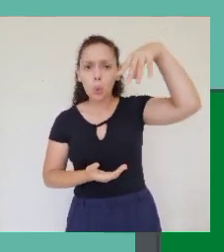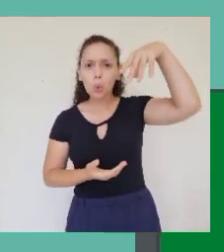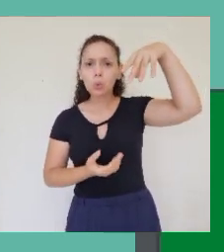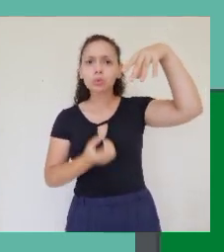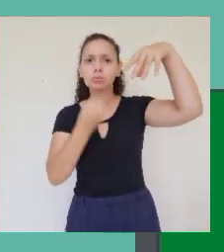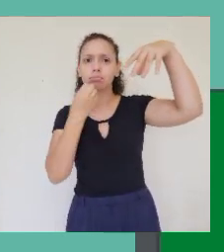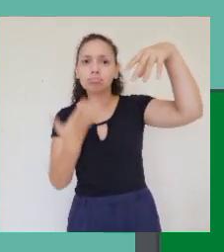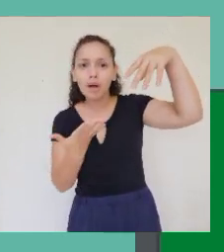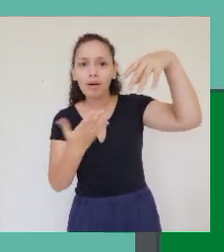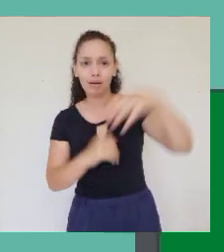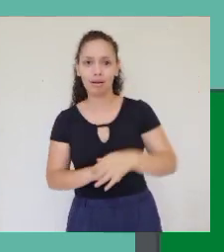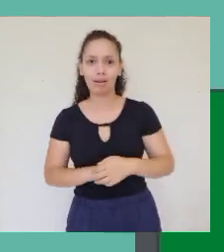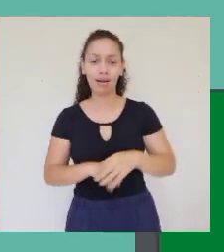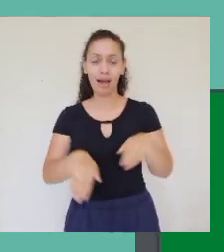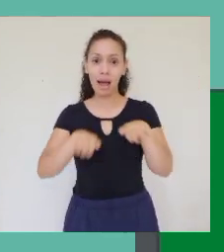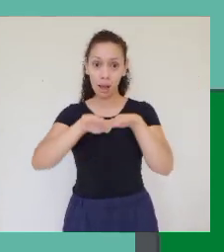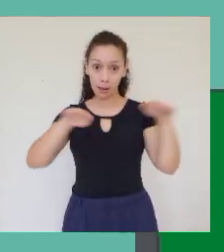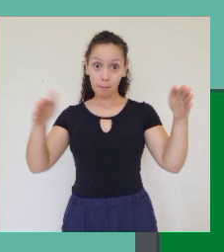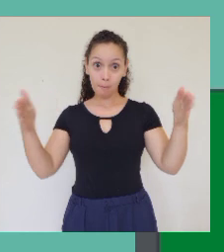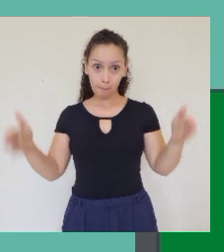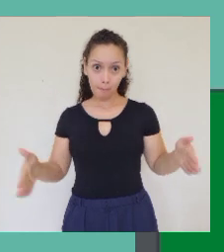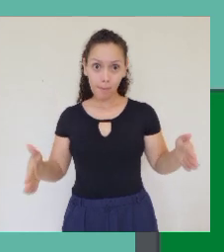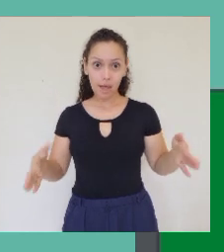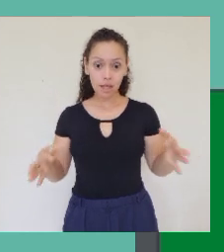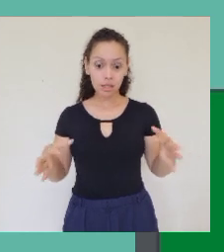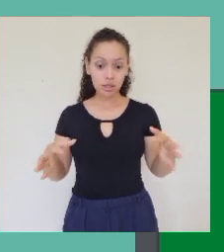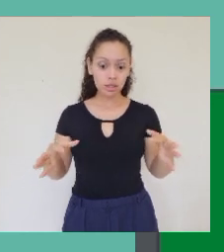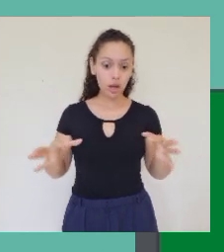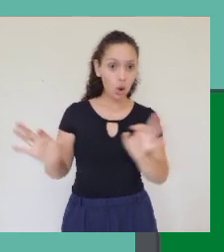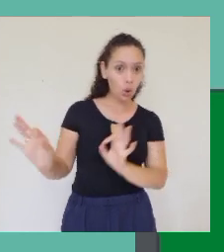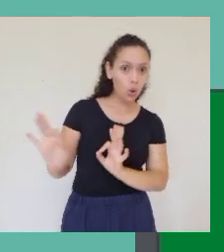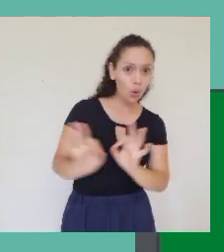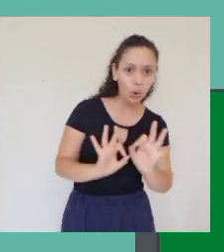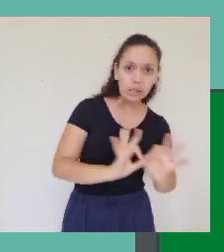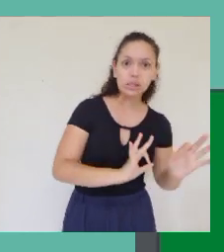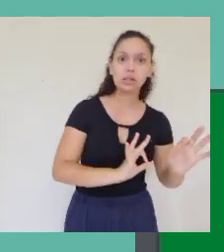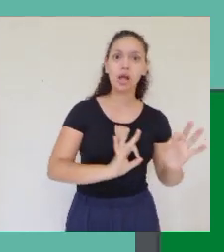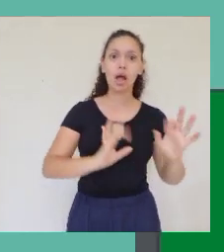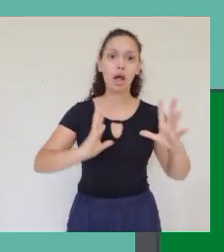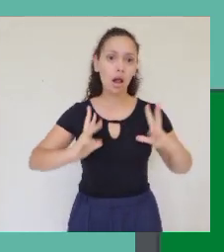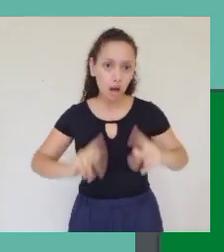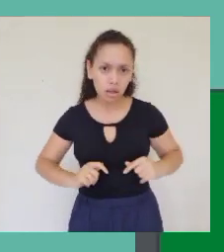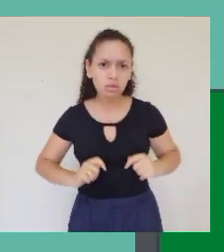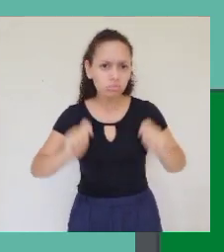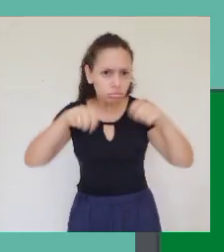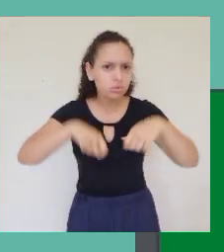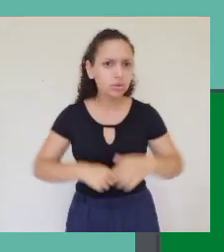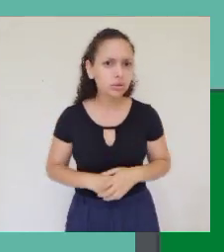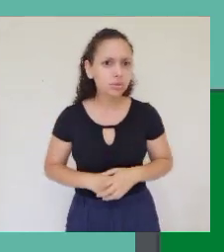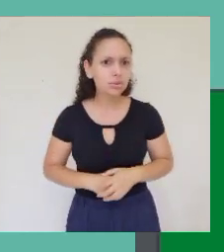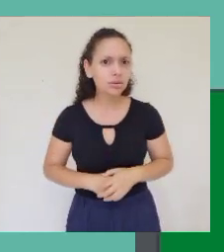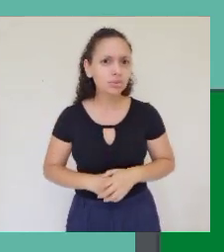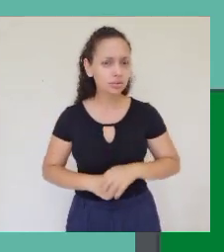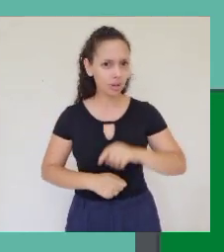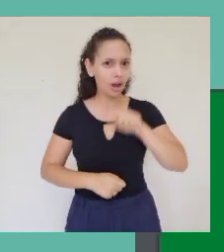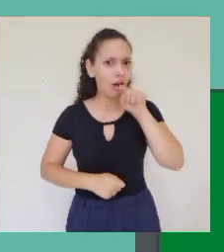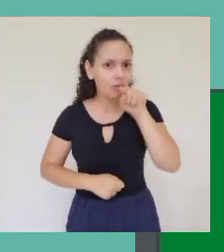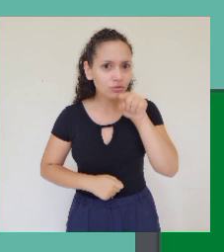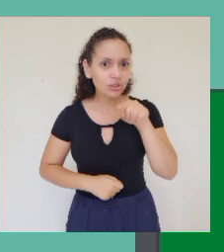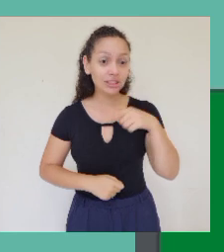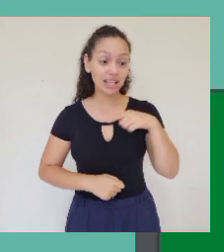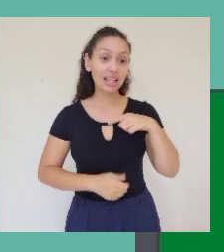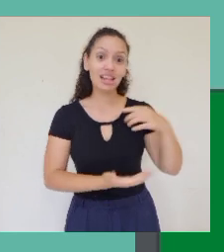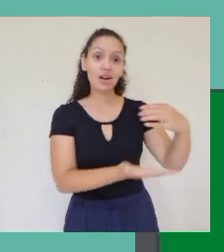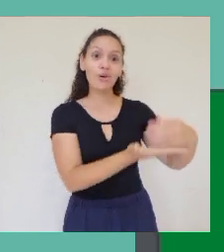estudos, caso você tenha, ela permanece limpa, ela permanece bem organizada, né? Você se dispõe de um copo de